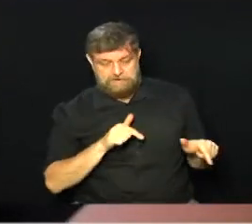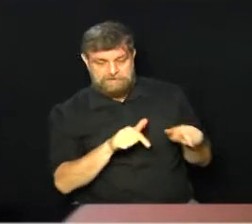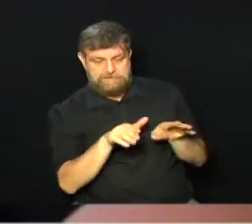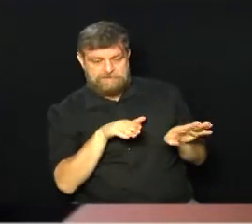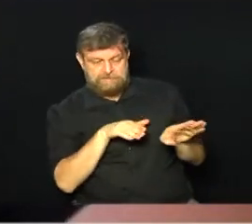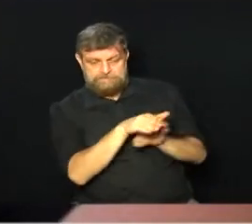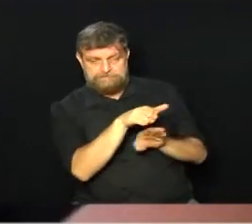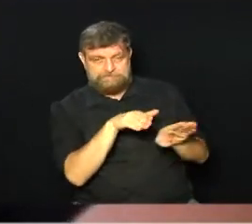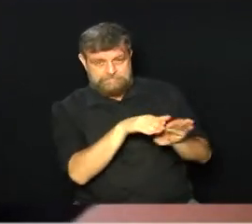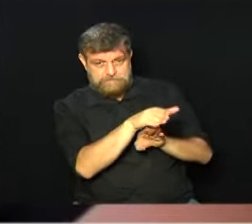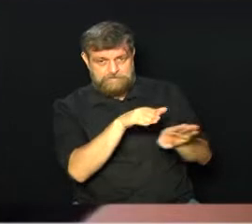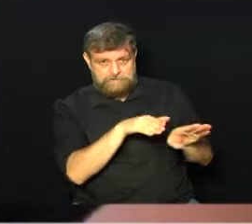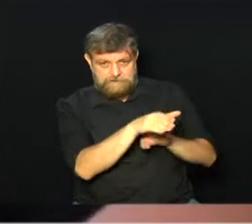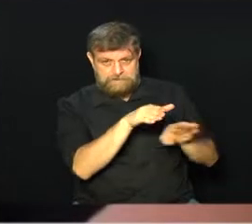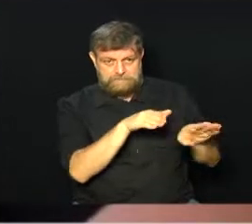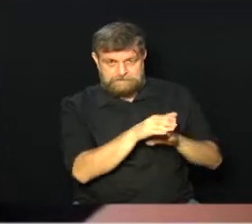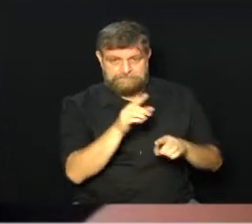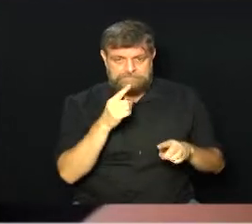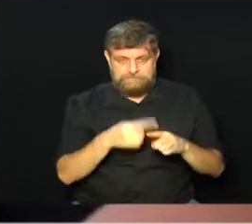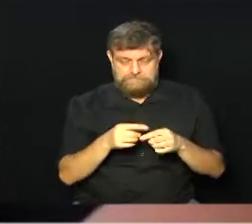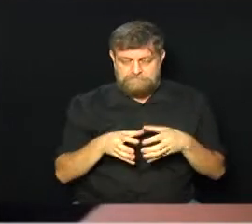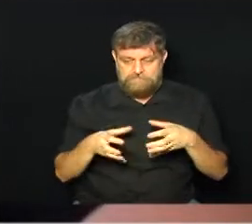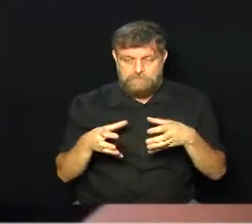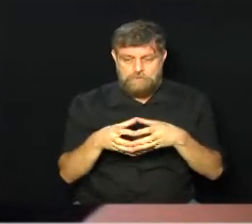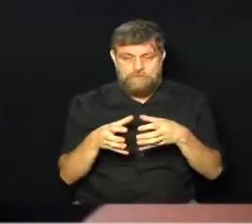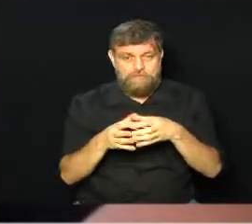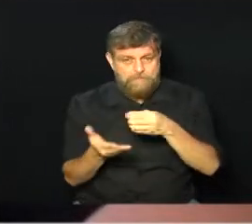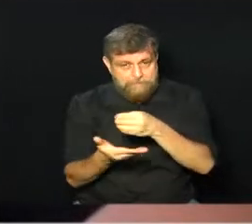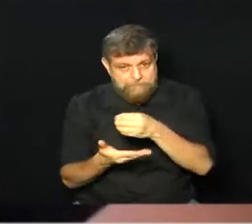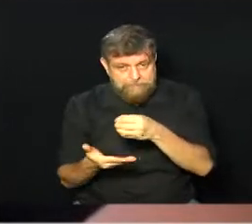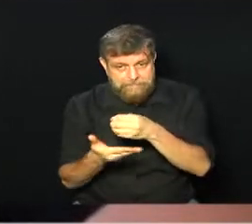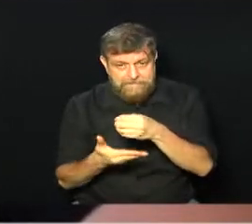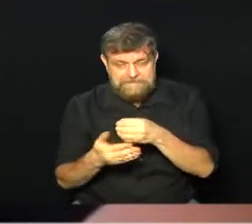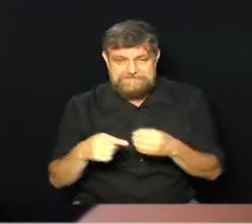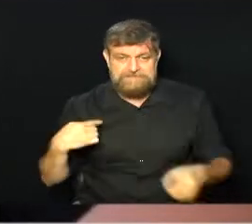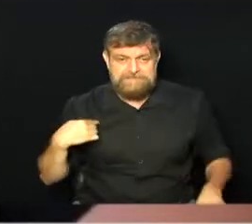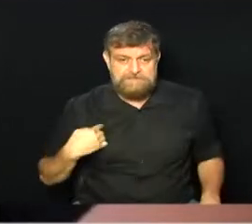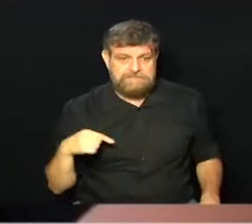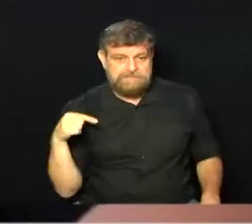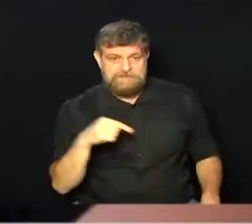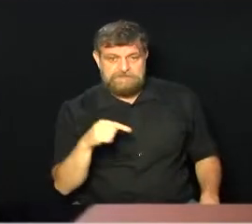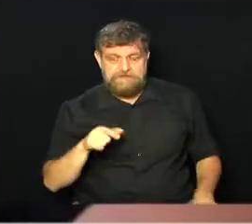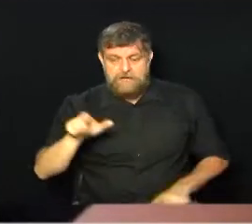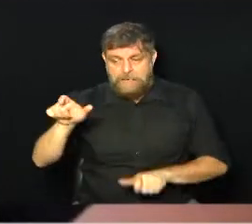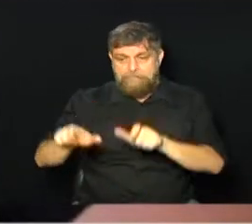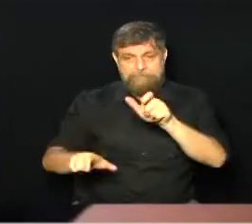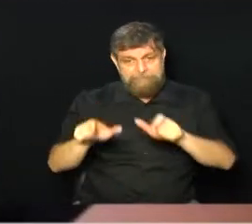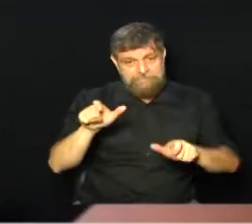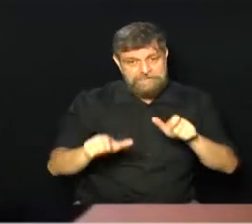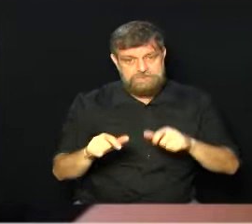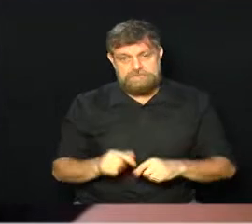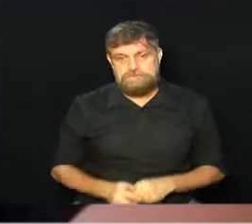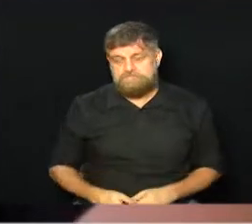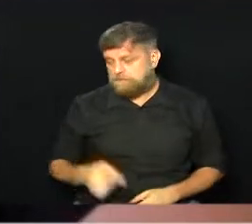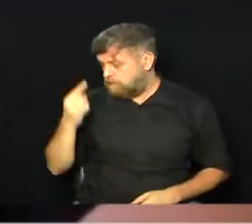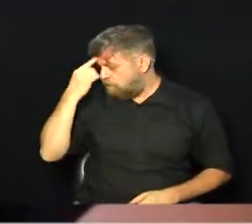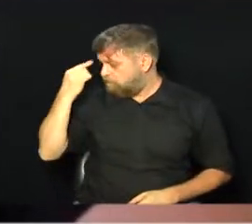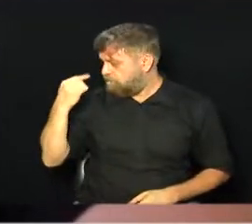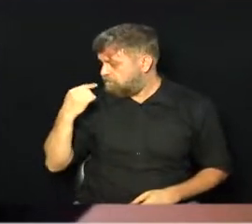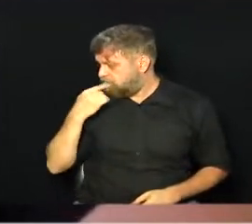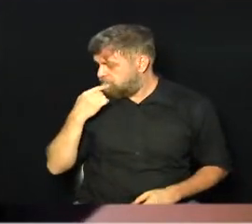futebol, porque a gente trabalhando em categoria de base, você está trabalhando com formação de homens também, né, de caráter, e é muito